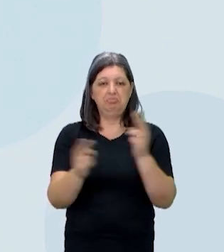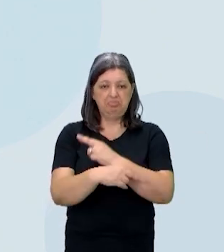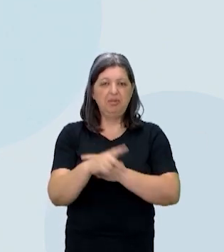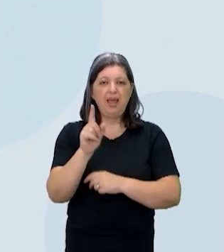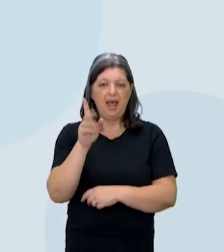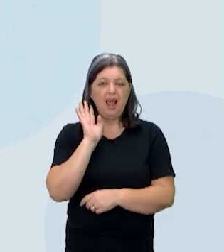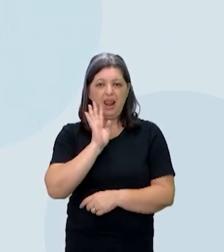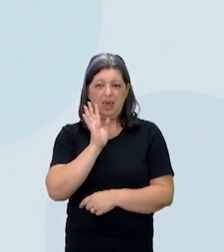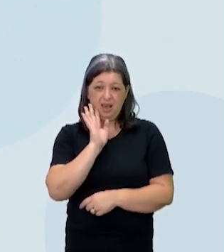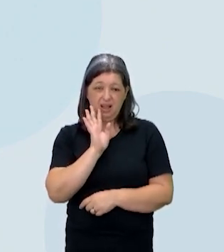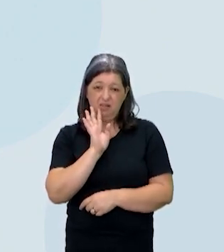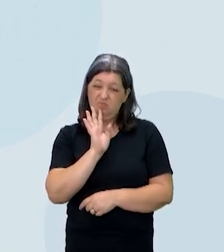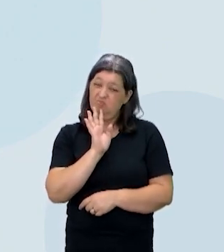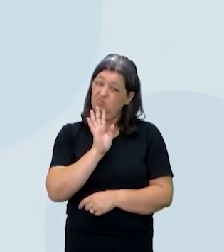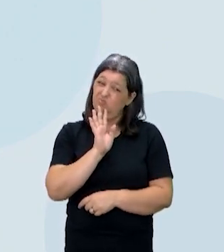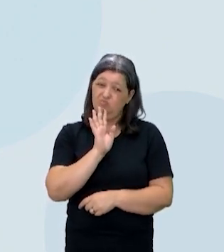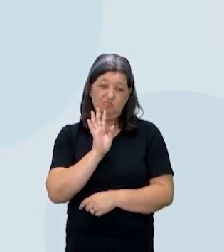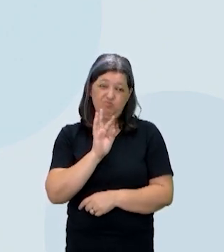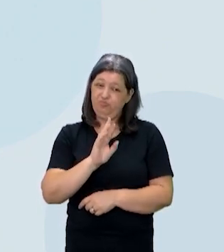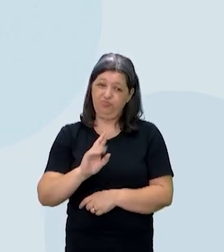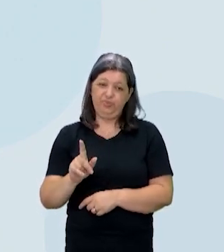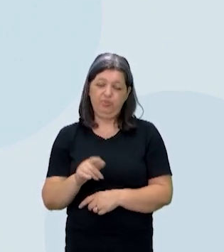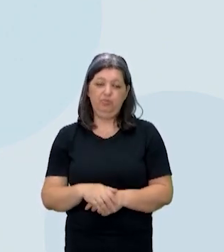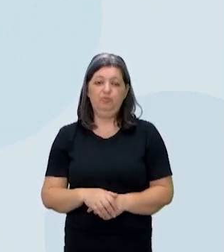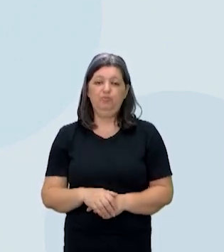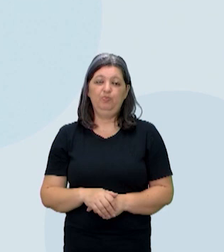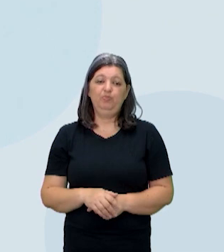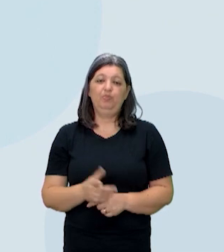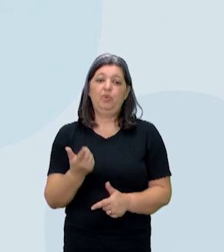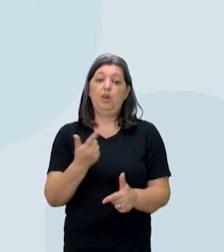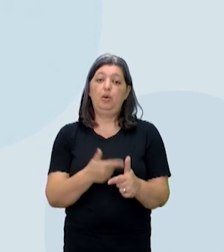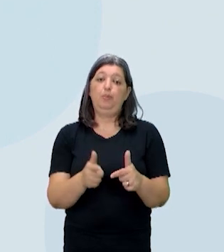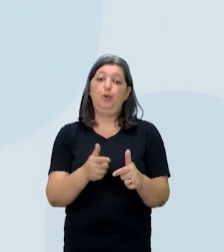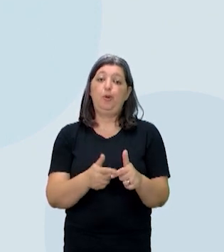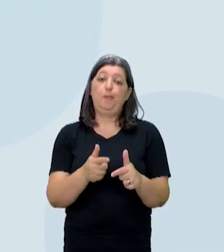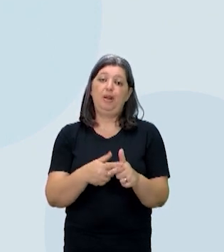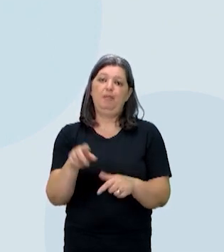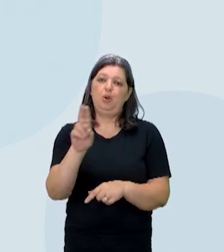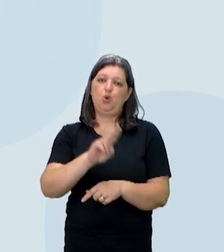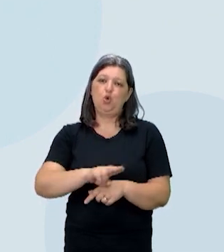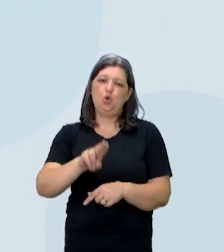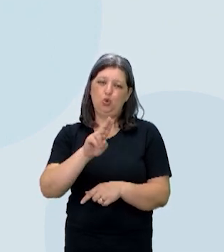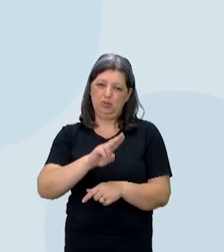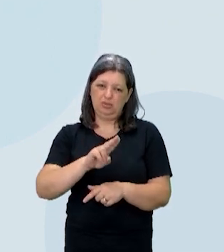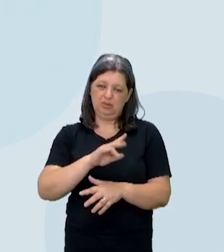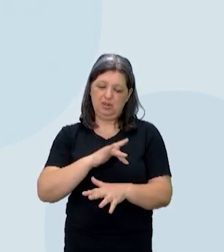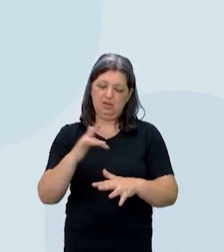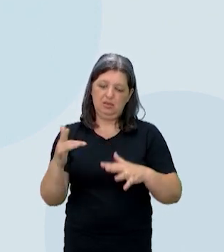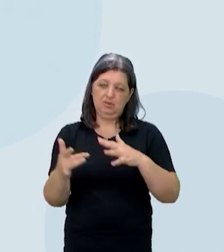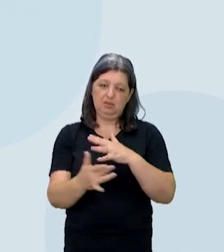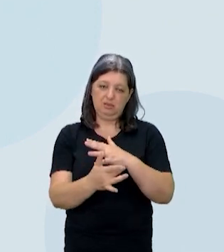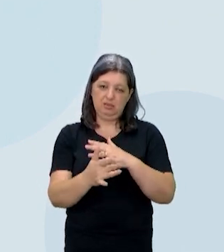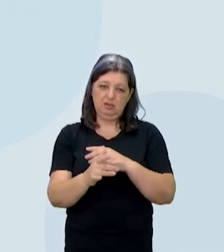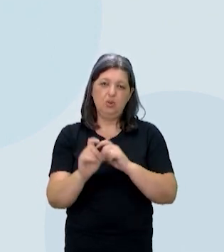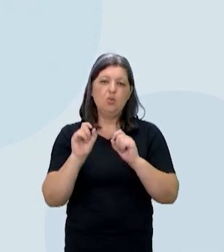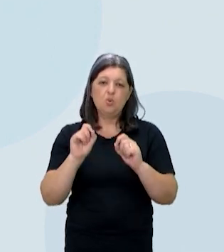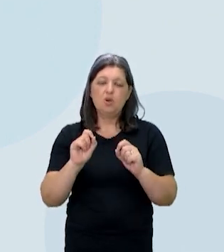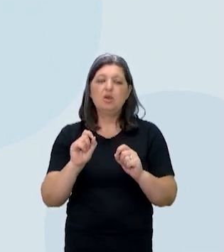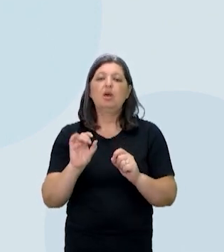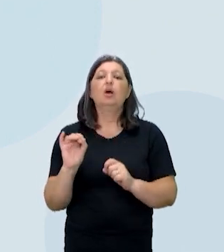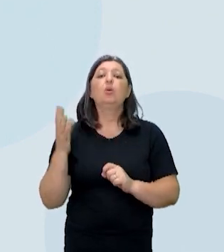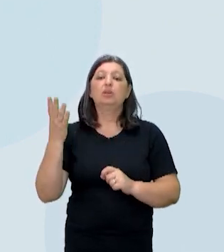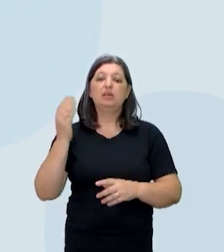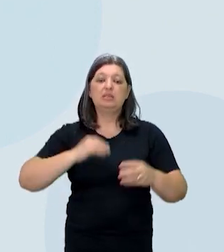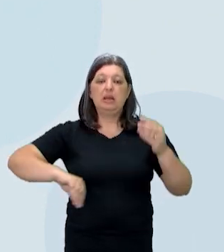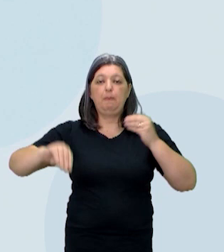legal. Não, Problemas no uso da rede social. Então, o problema, né? O que causa essa depressão